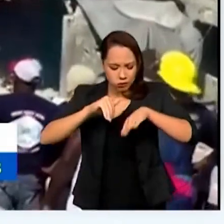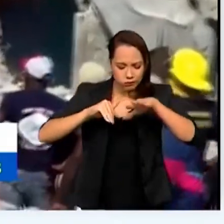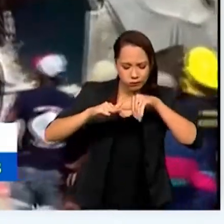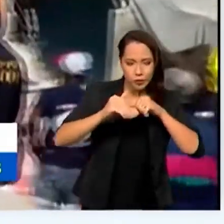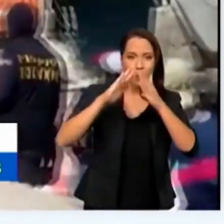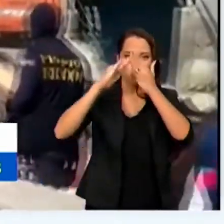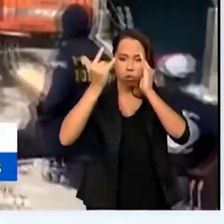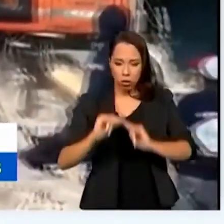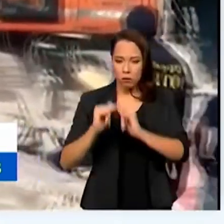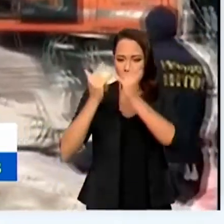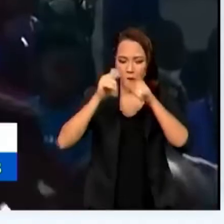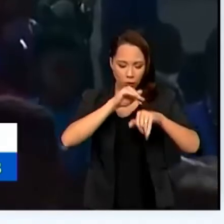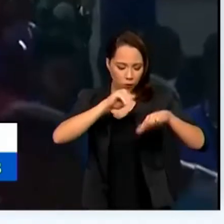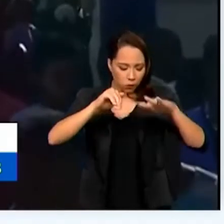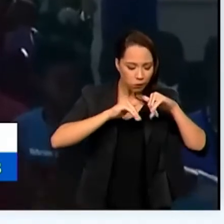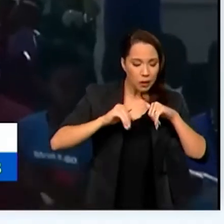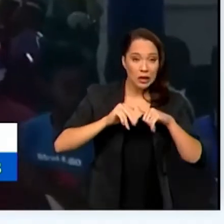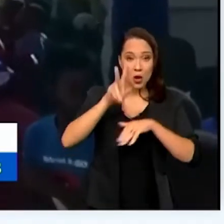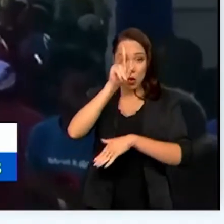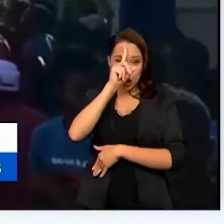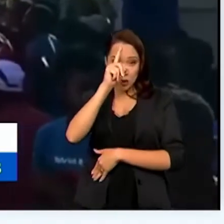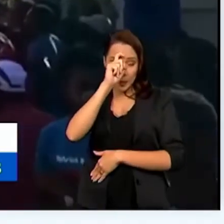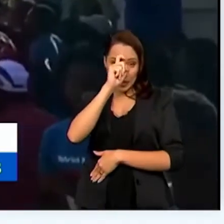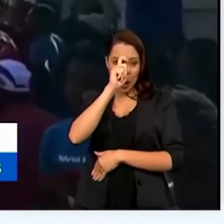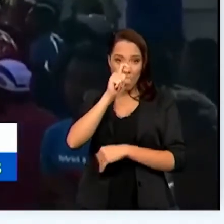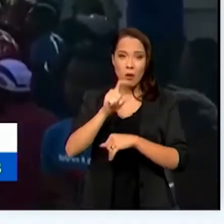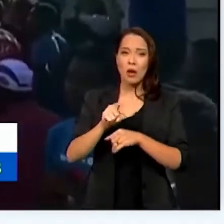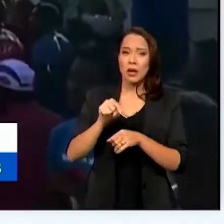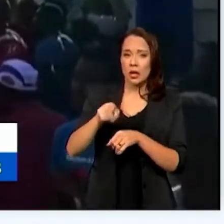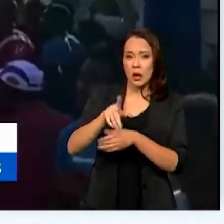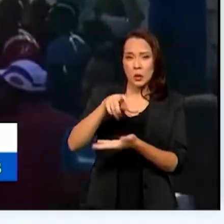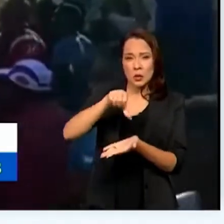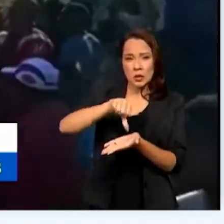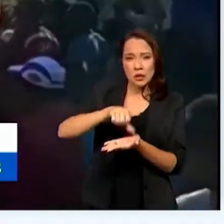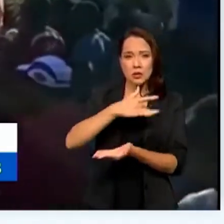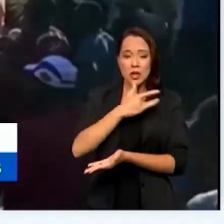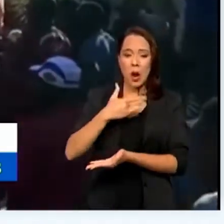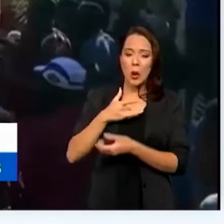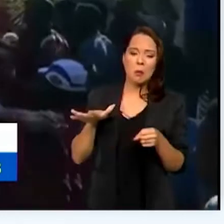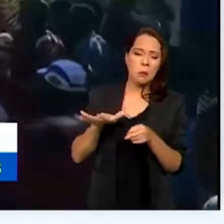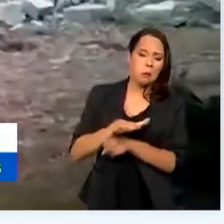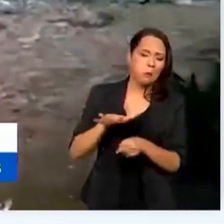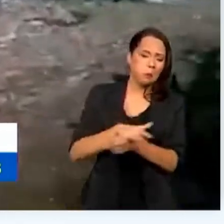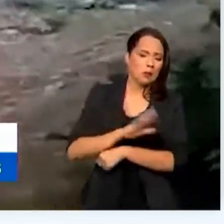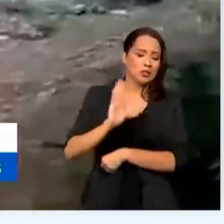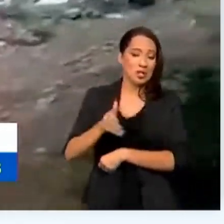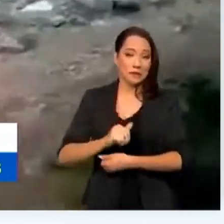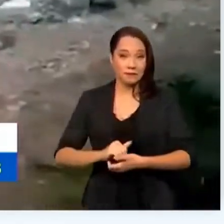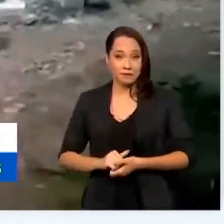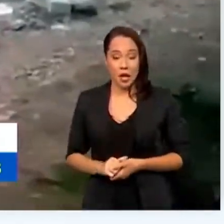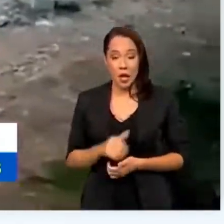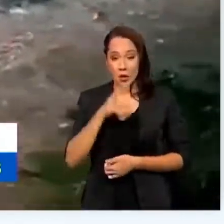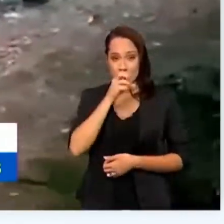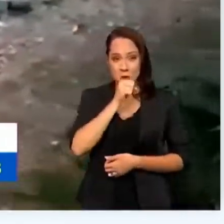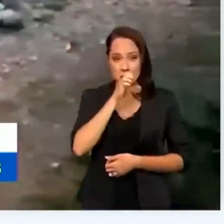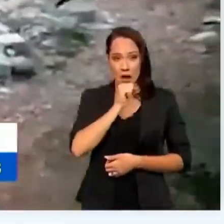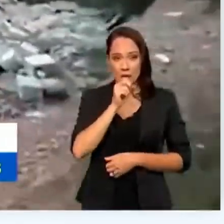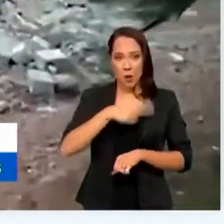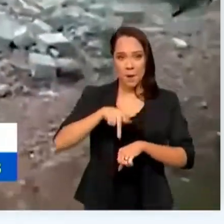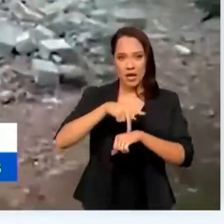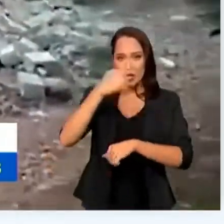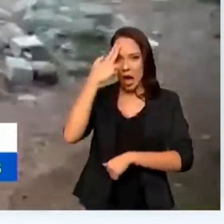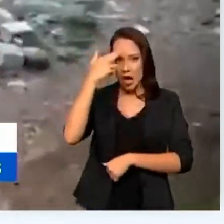sobreviventes nos escombros, enquanto os hospitais e centros de saúde do país já estão lotados. No sábado, o Haiti